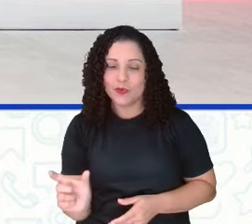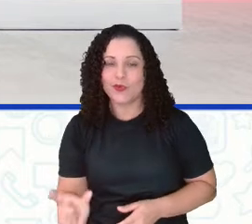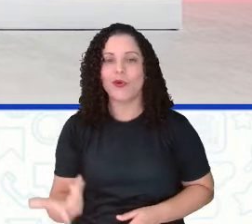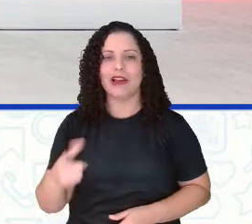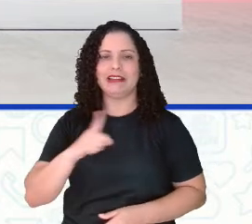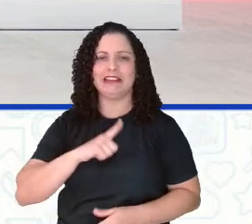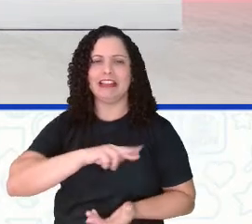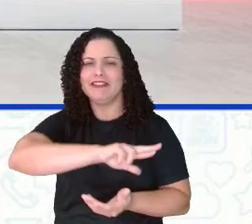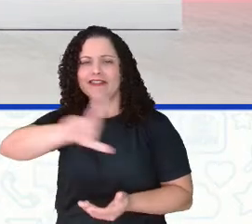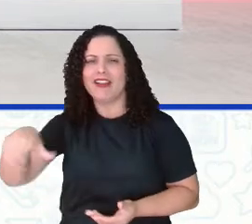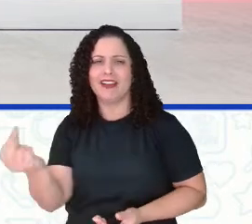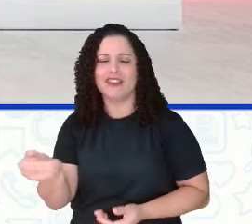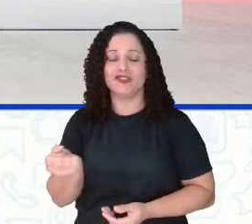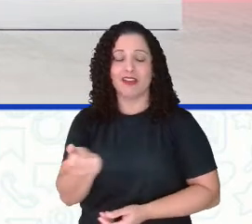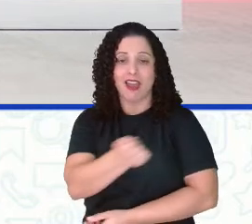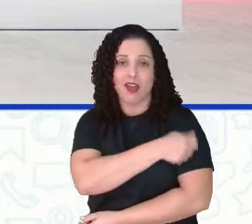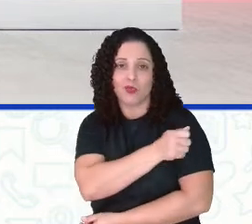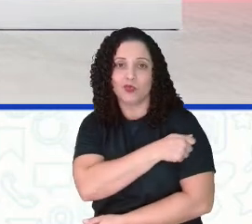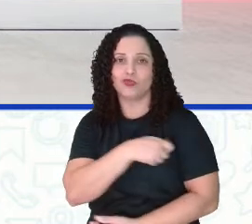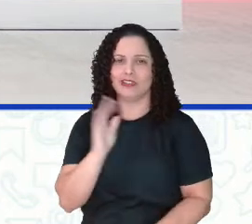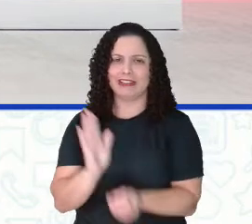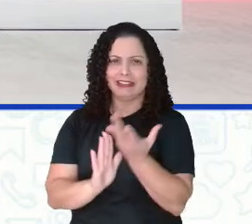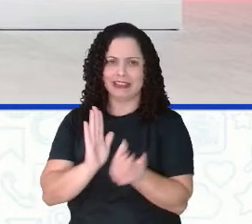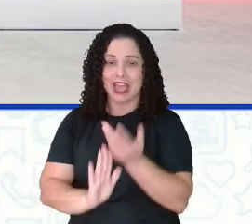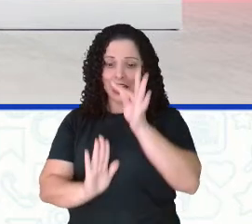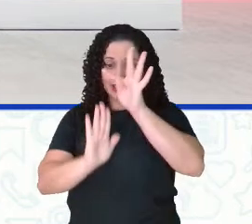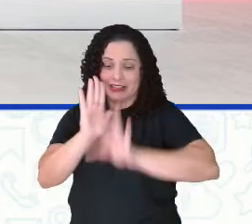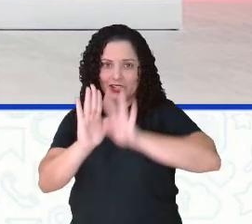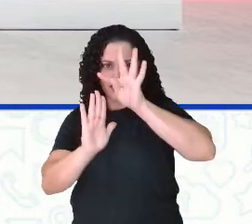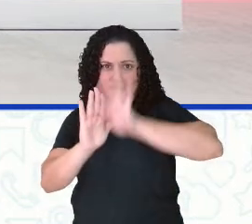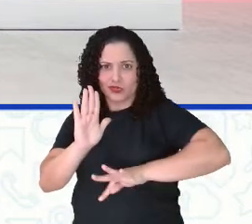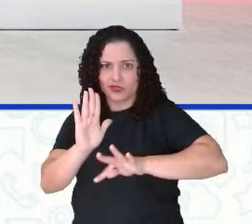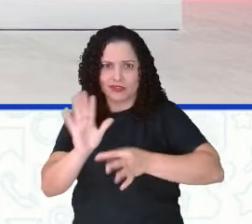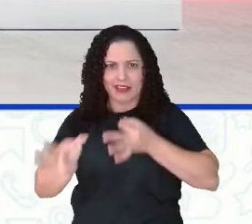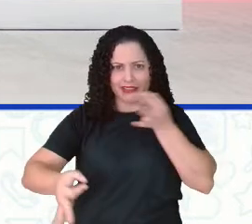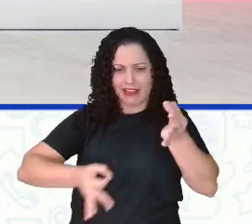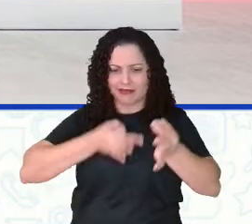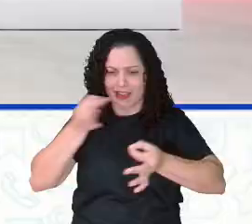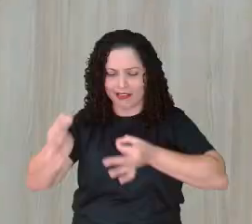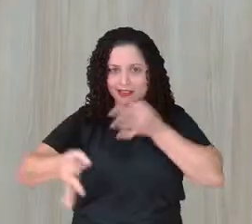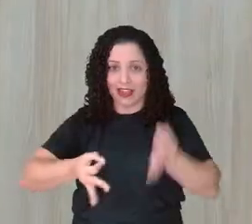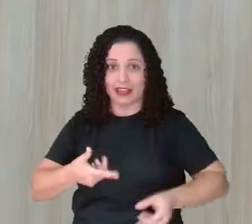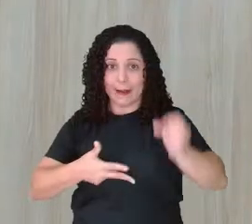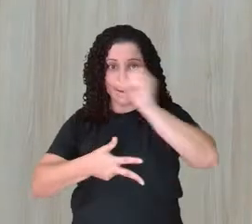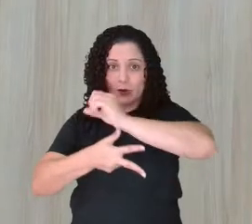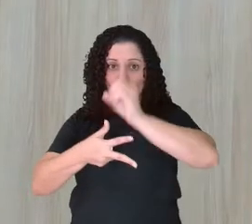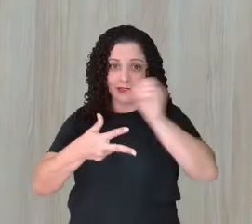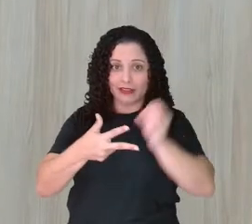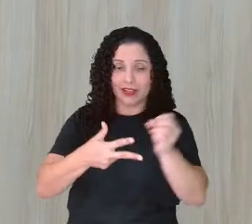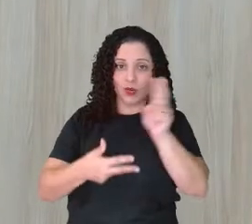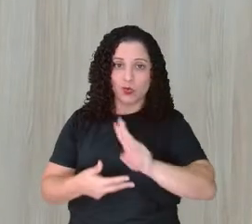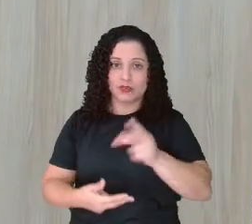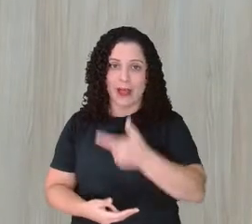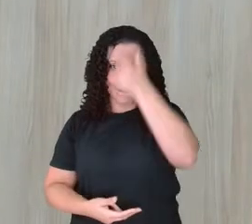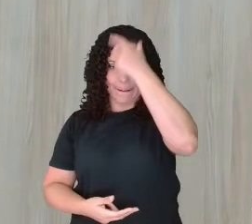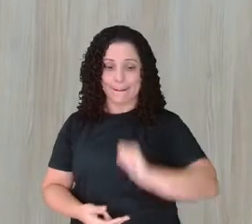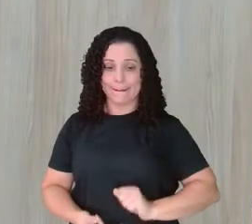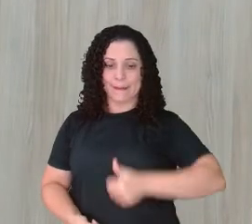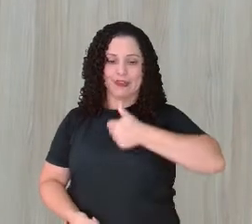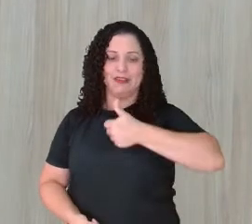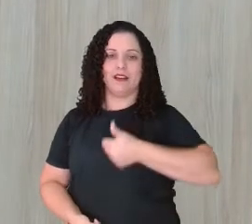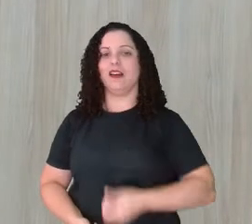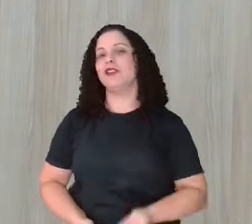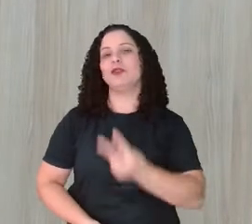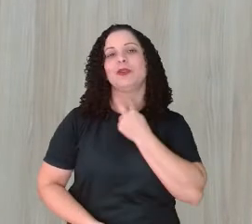várias vezes estudantes meus produzindo textos dissertativos argumentativos para o Enem, usando a primeira pessoa do singular. Não